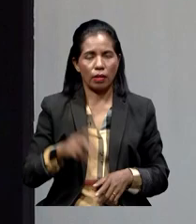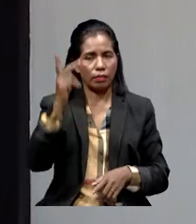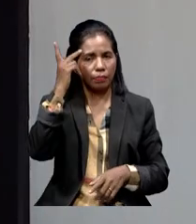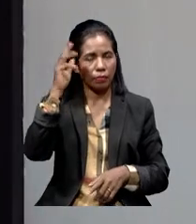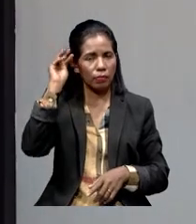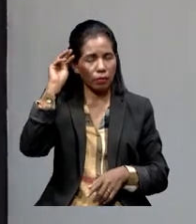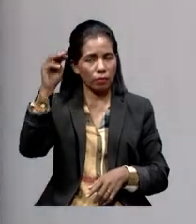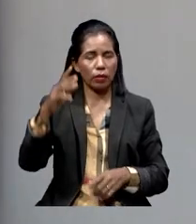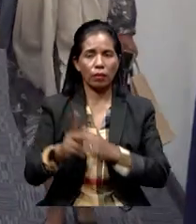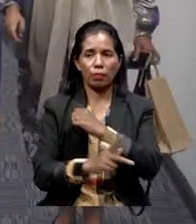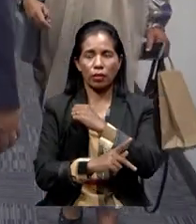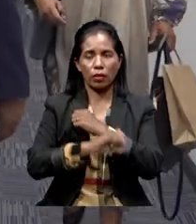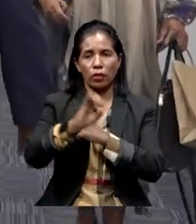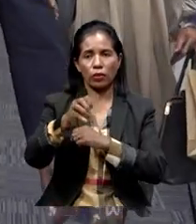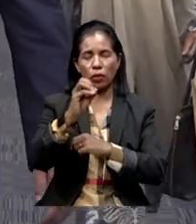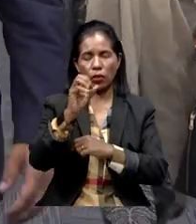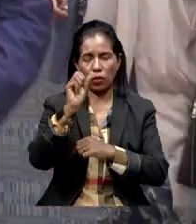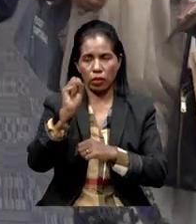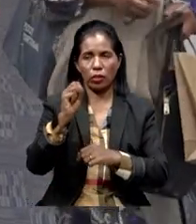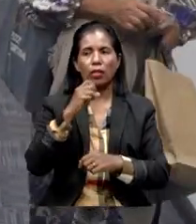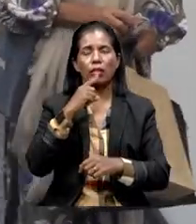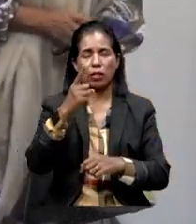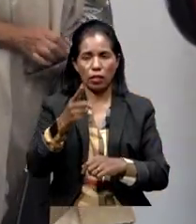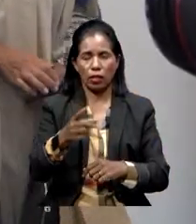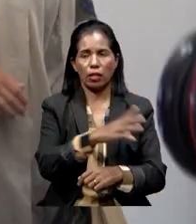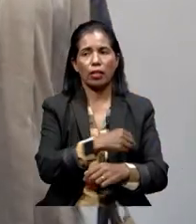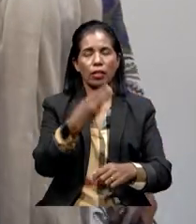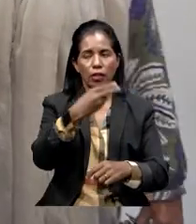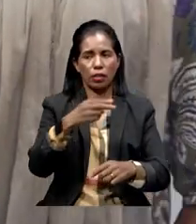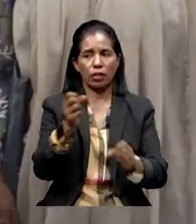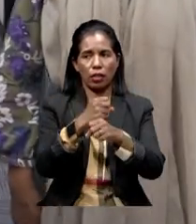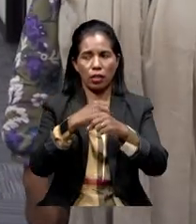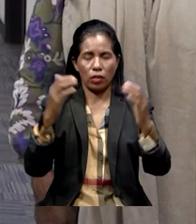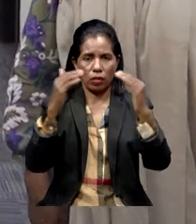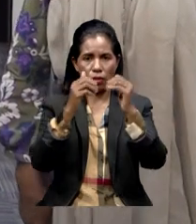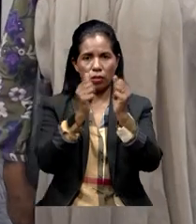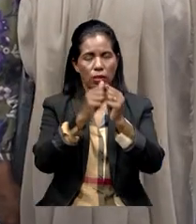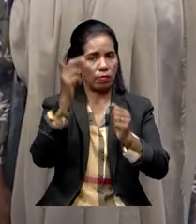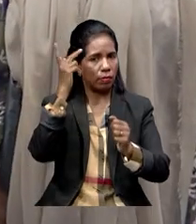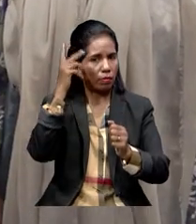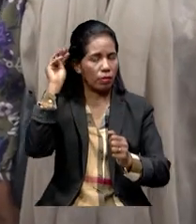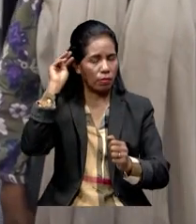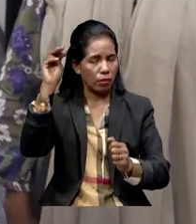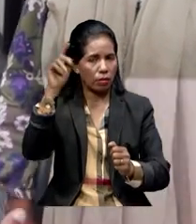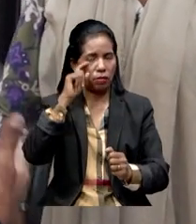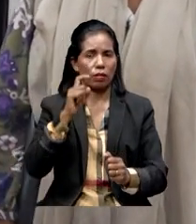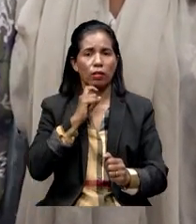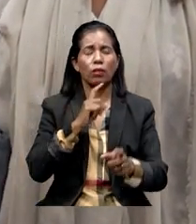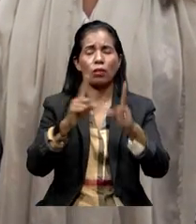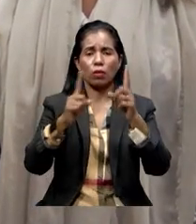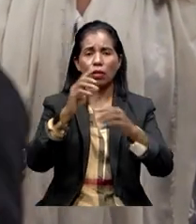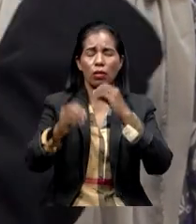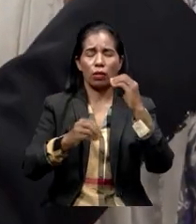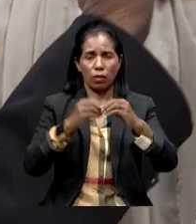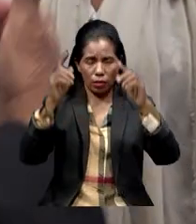Ex-Primeiro-Ministro de Portugal, José Manuel Durão Barroso, e a quinta nem ao encontro o Primeiro-Ministro Cairala Xanana Guzmão, o de coalia com